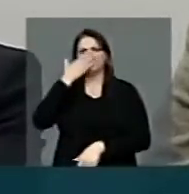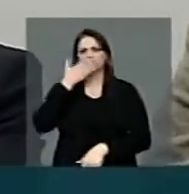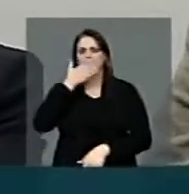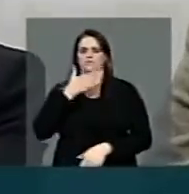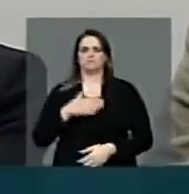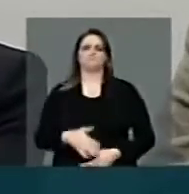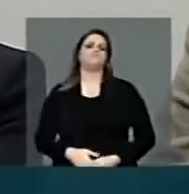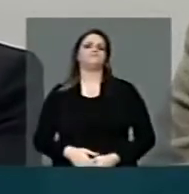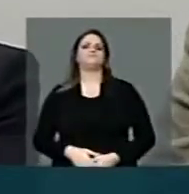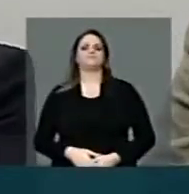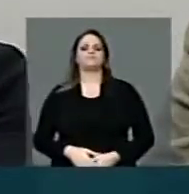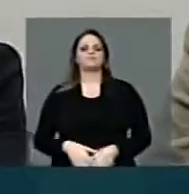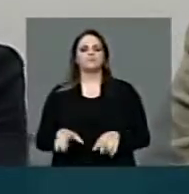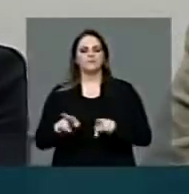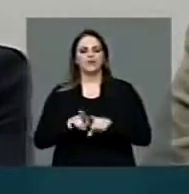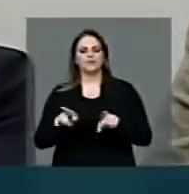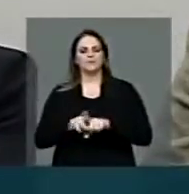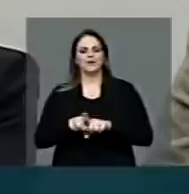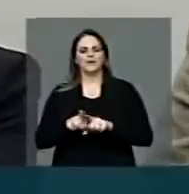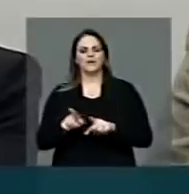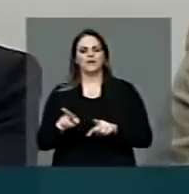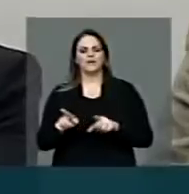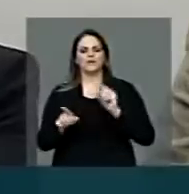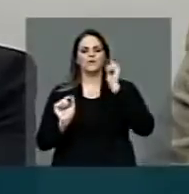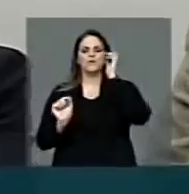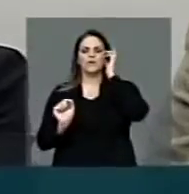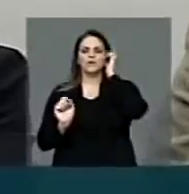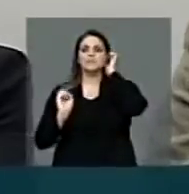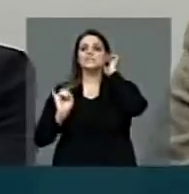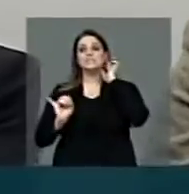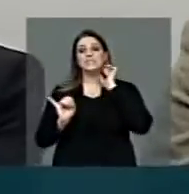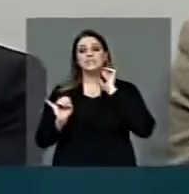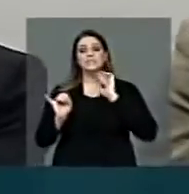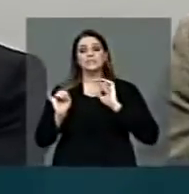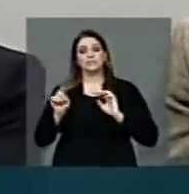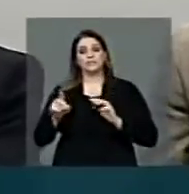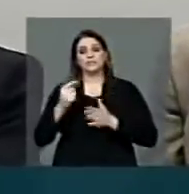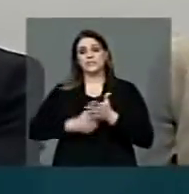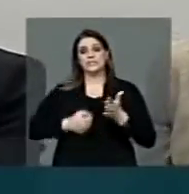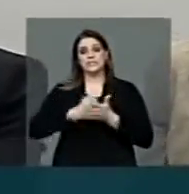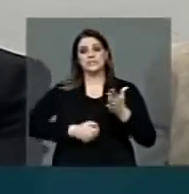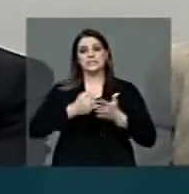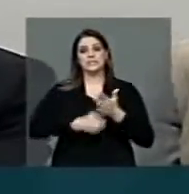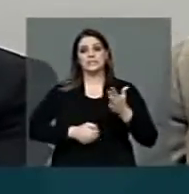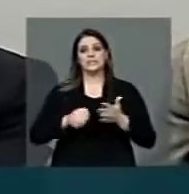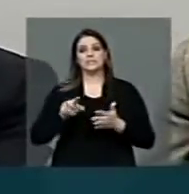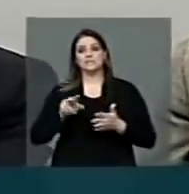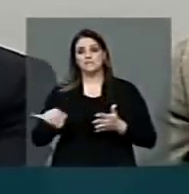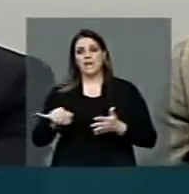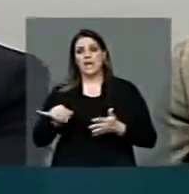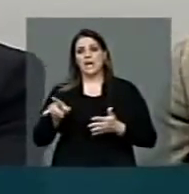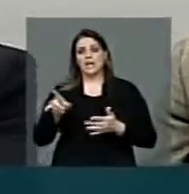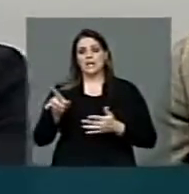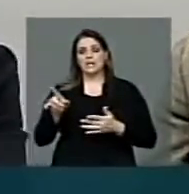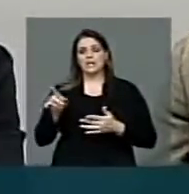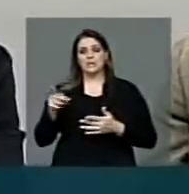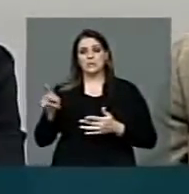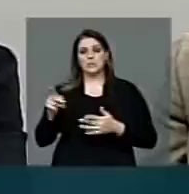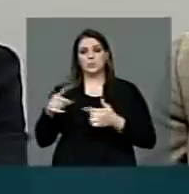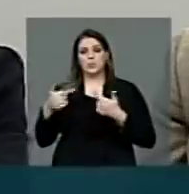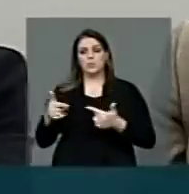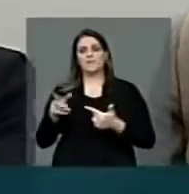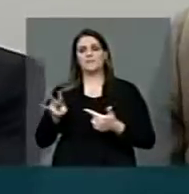essa é uma pauta que estigmatiza o deputado. O deputado que tocar essa pauta vai necessariamente ser difamado e vai ser